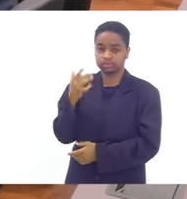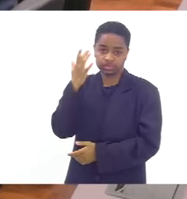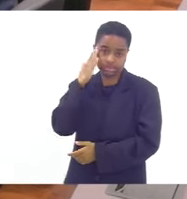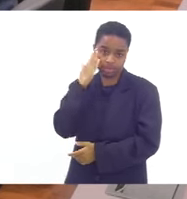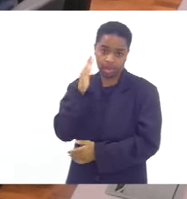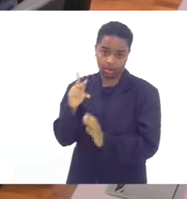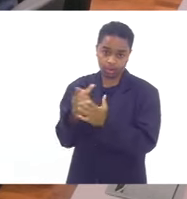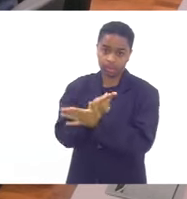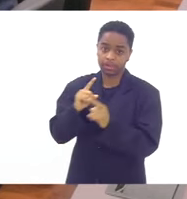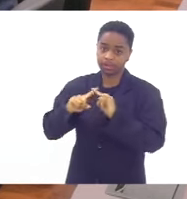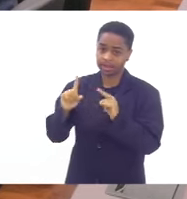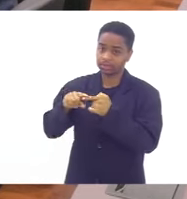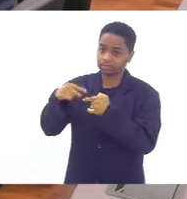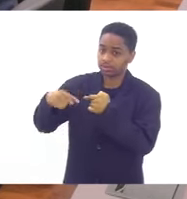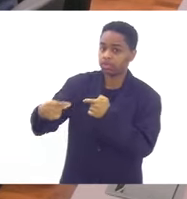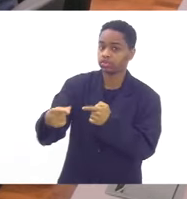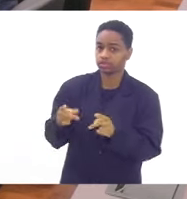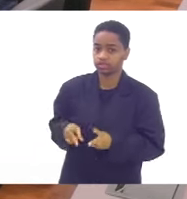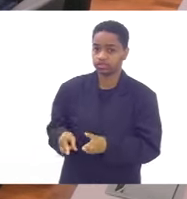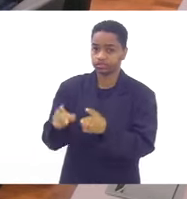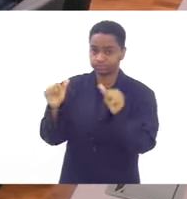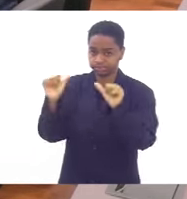um problema que se agravou ao longo do tempo. Aí. Tá.